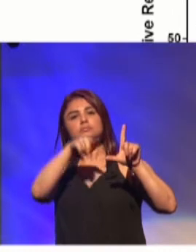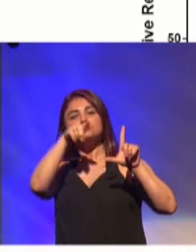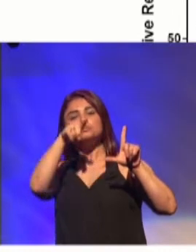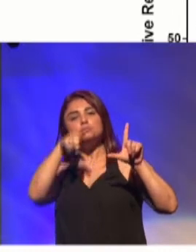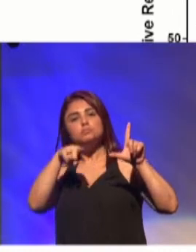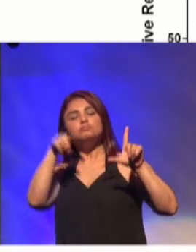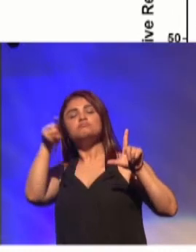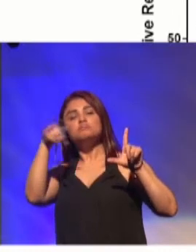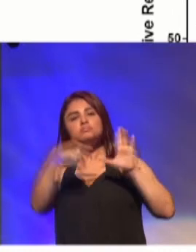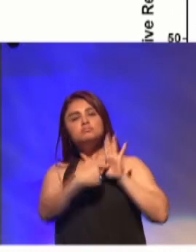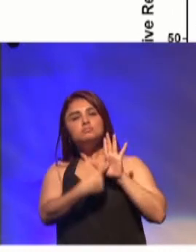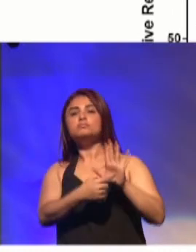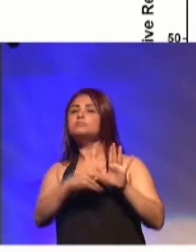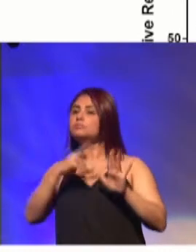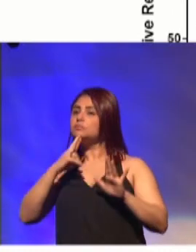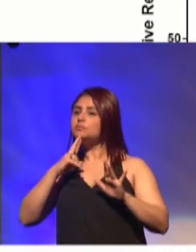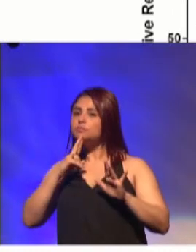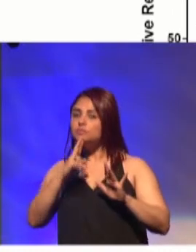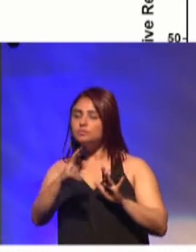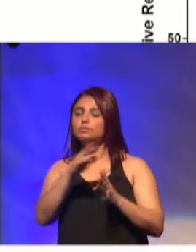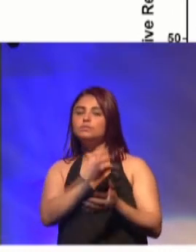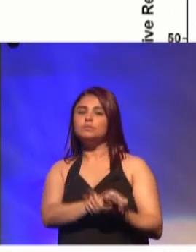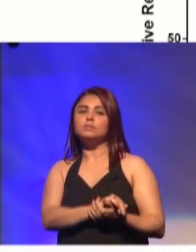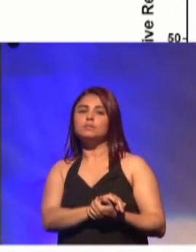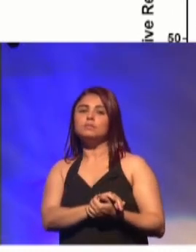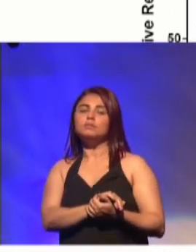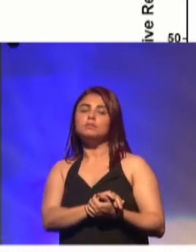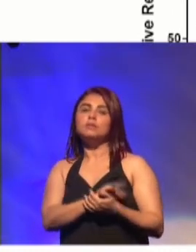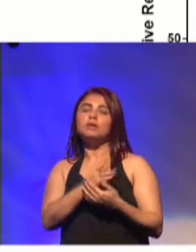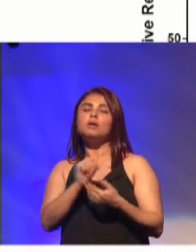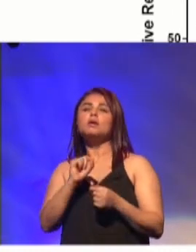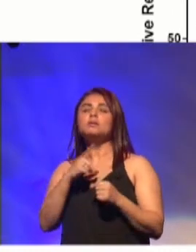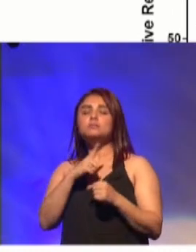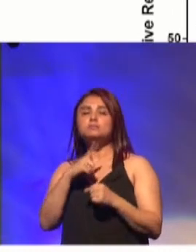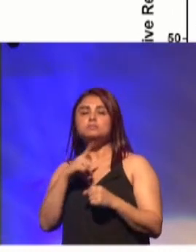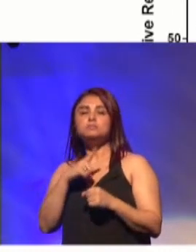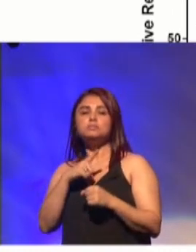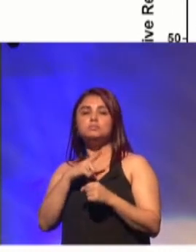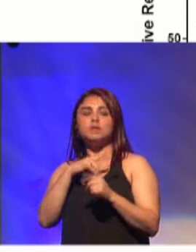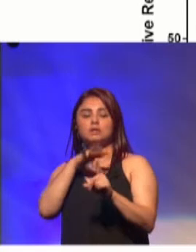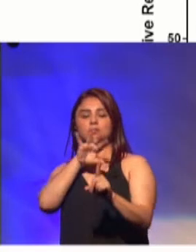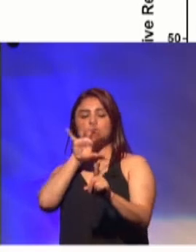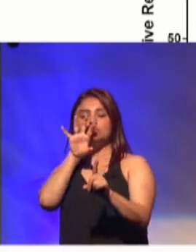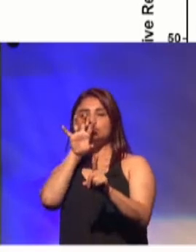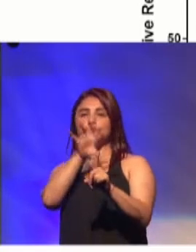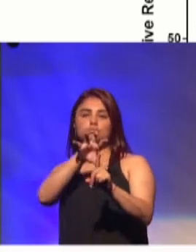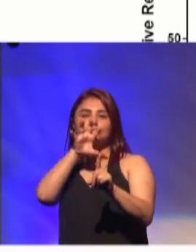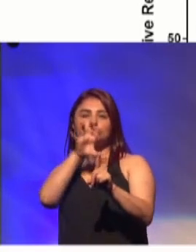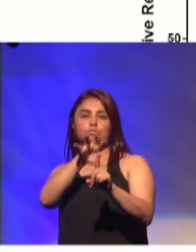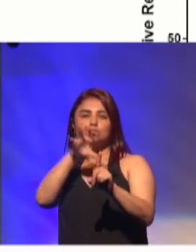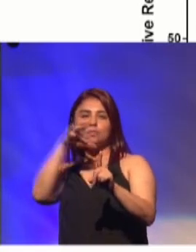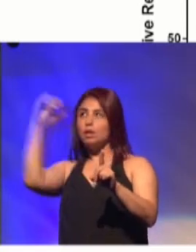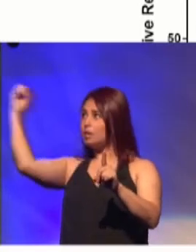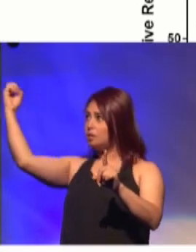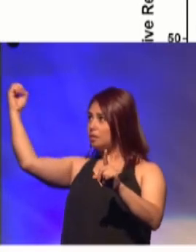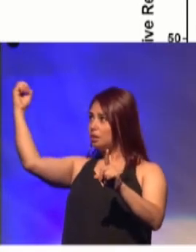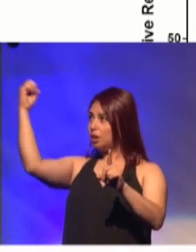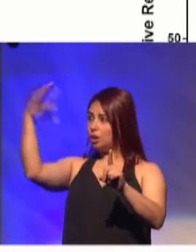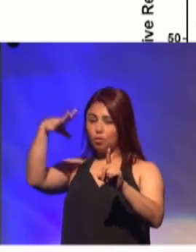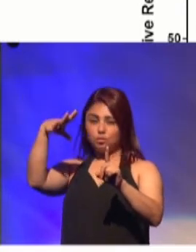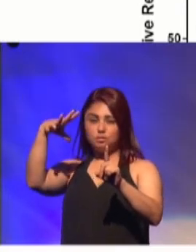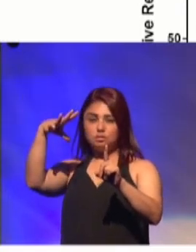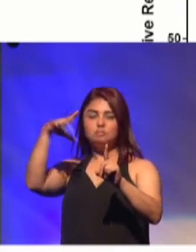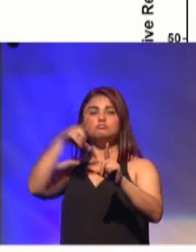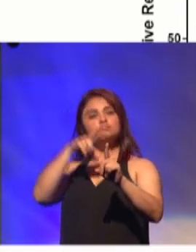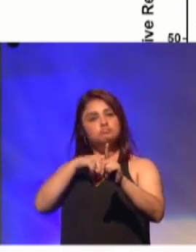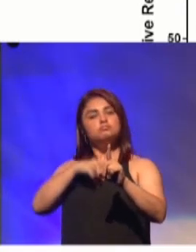exatamente esses resultados. Então, com a ação da luz, uma melhora importante,